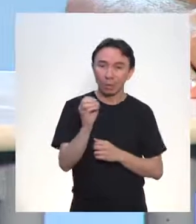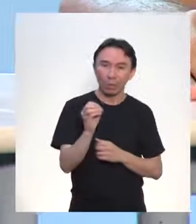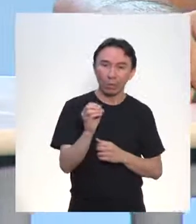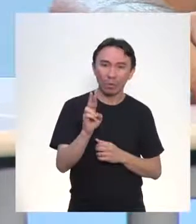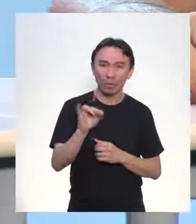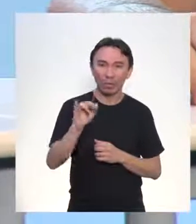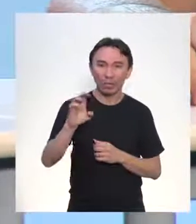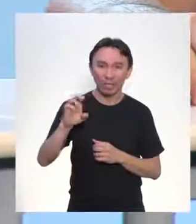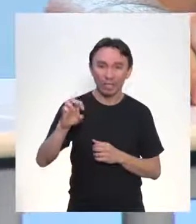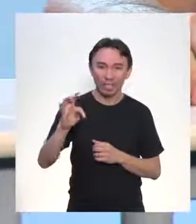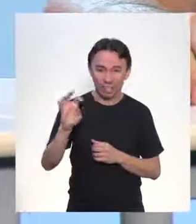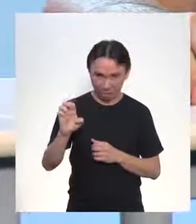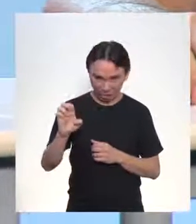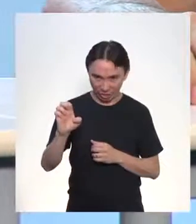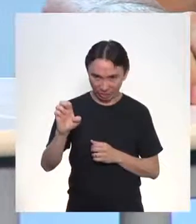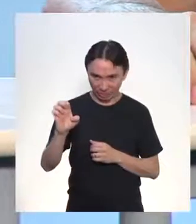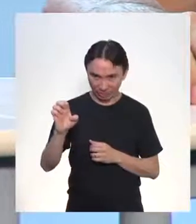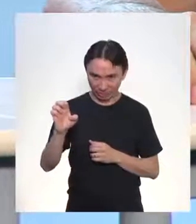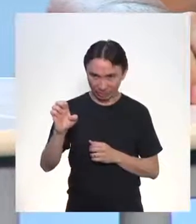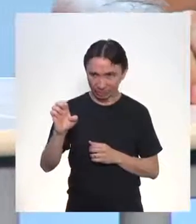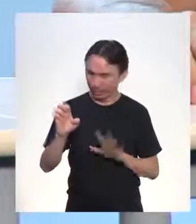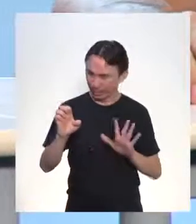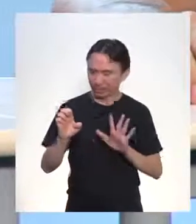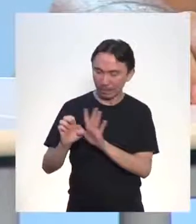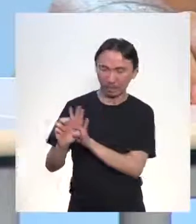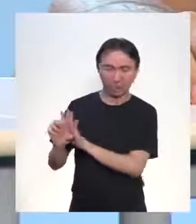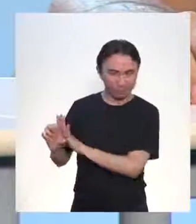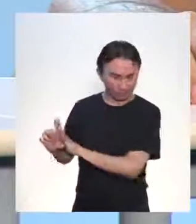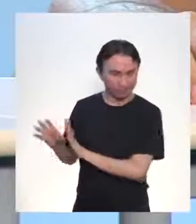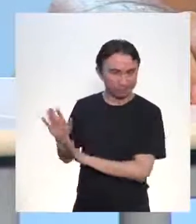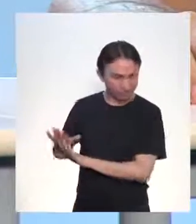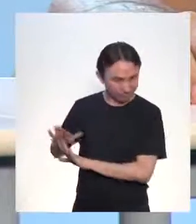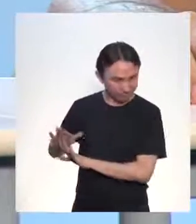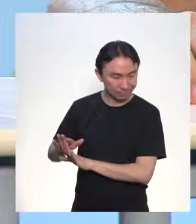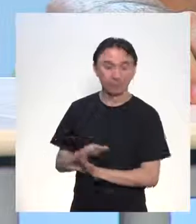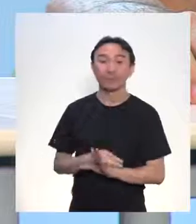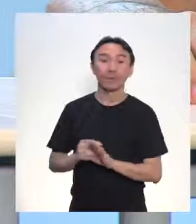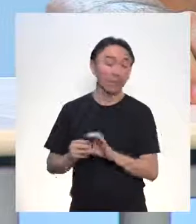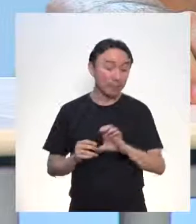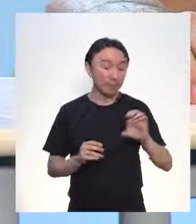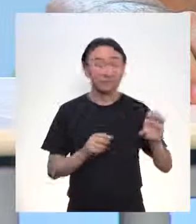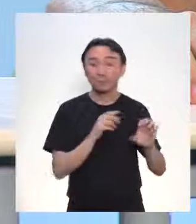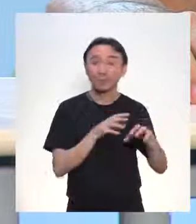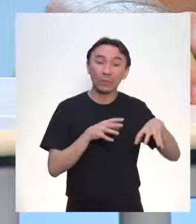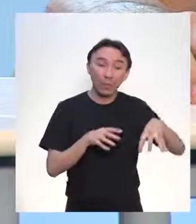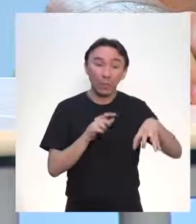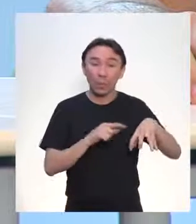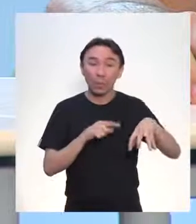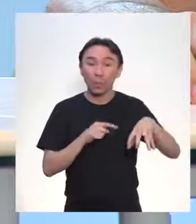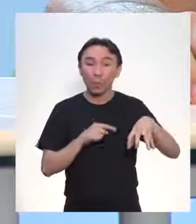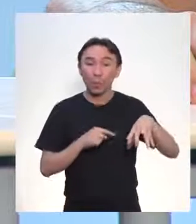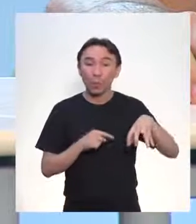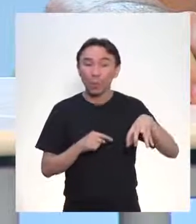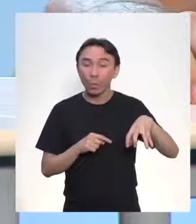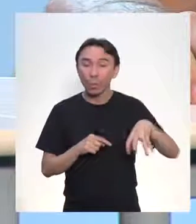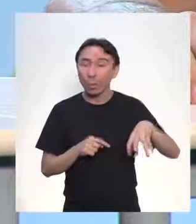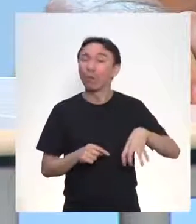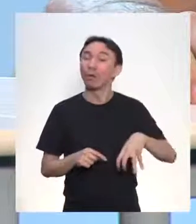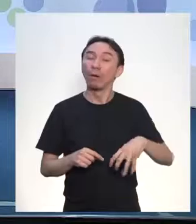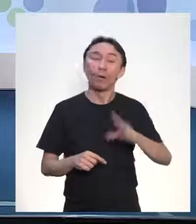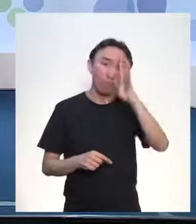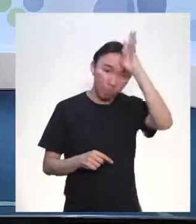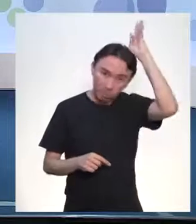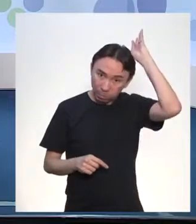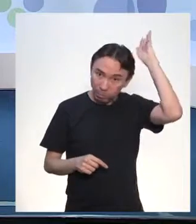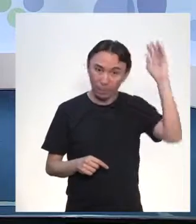nós não vamos falar dele agora, tá? Império Romano do Oriente. E o outro pedaço ficou conhecido como Império Romano